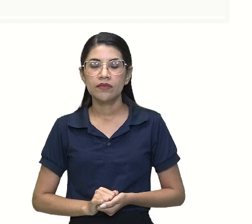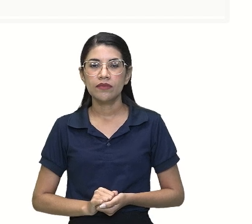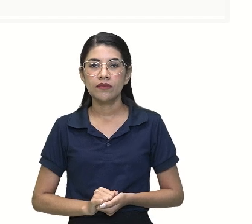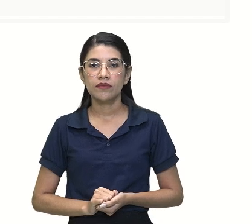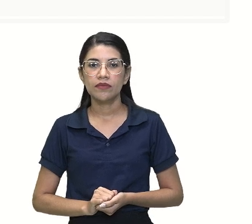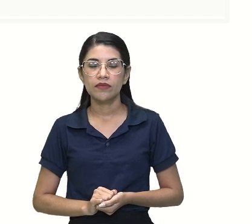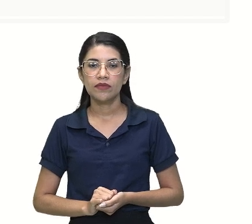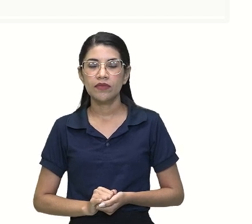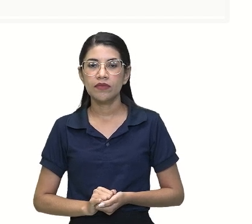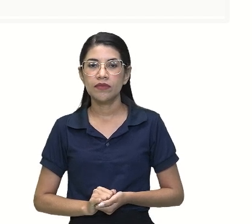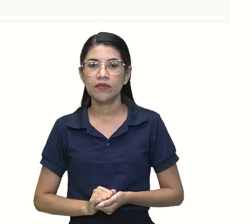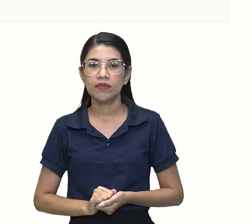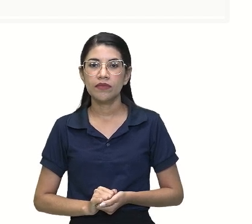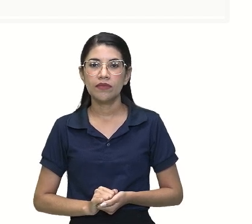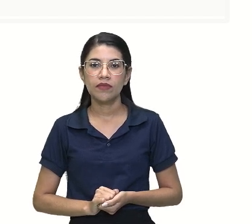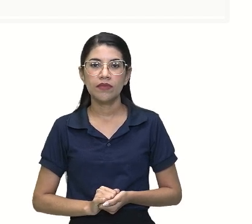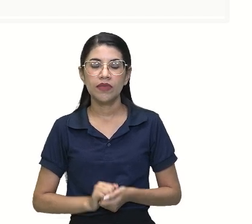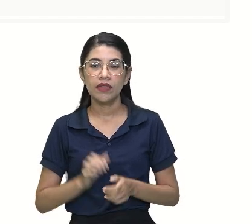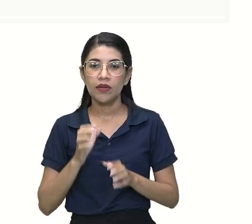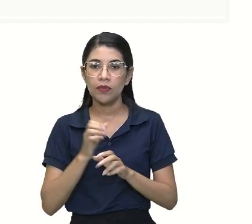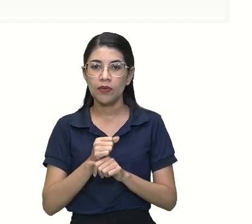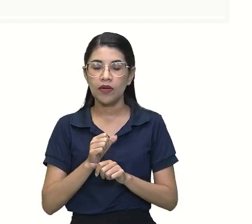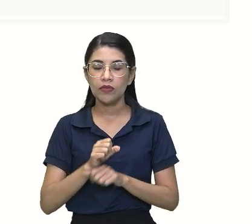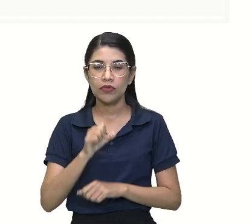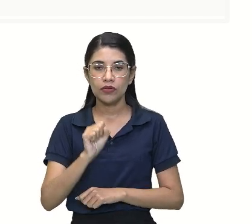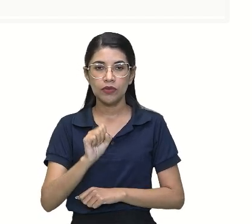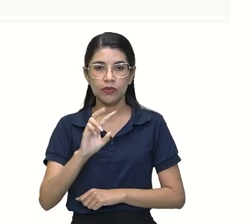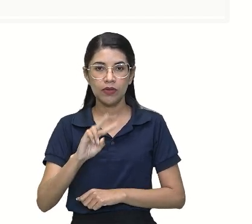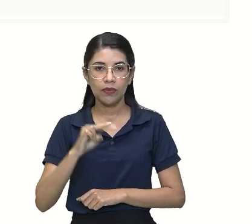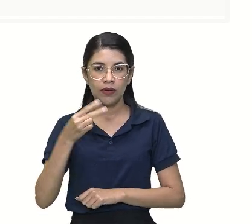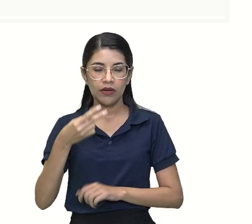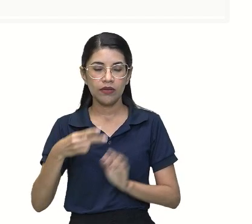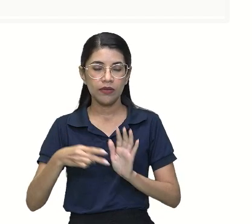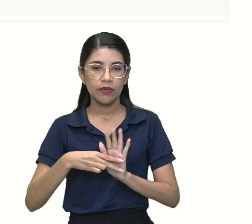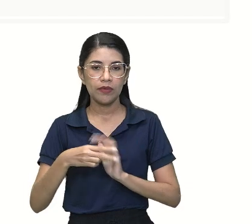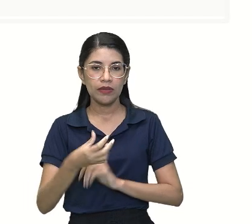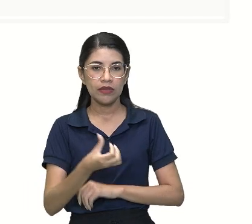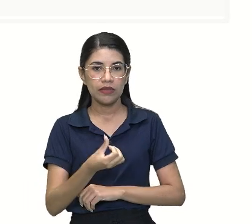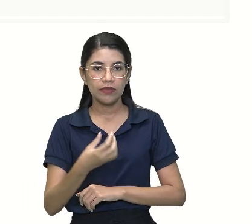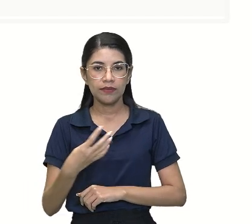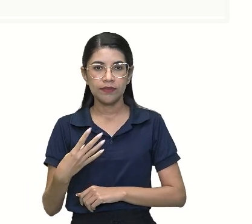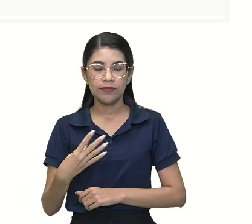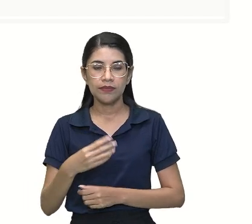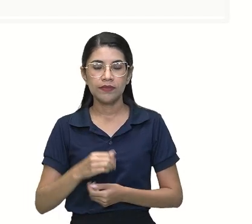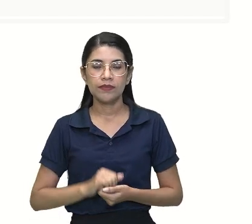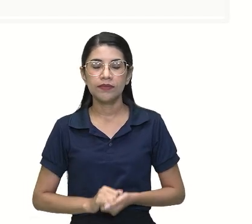que é o resultado de 8 ao quadrado, né? Aí eu vou escrever assim, ó.